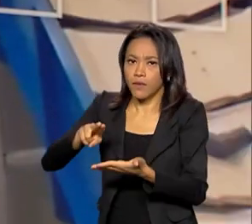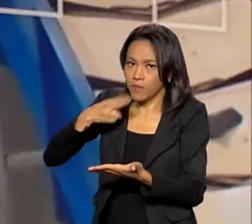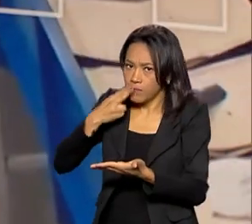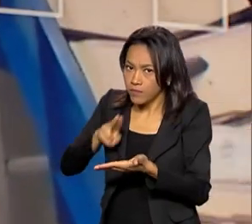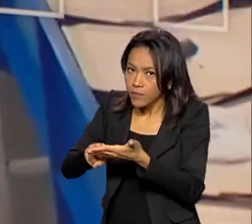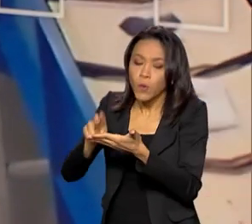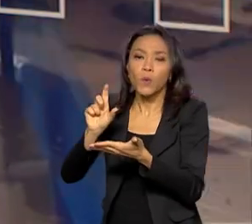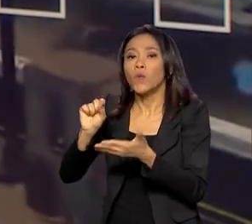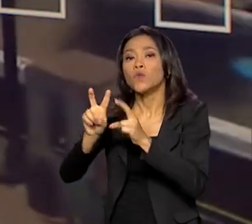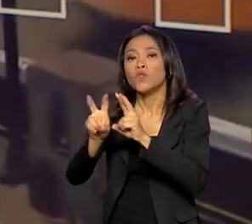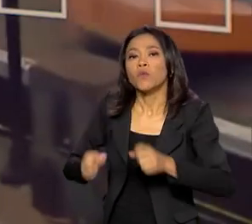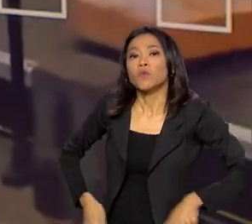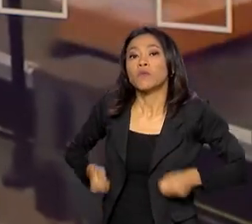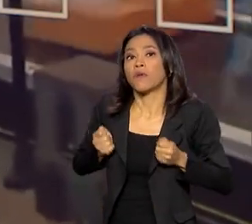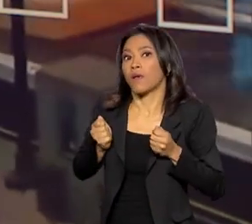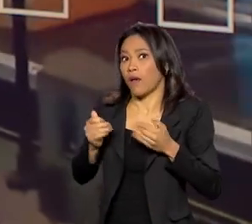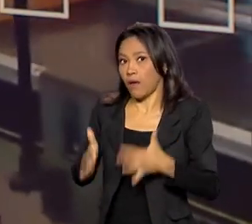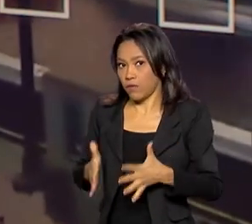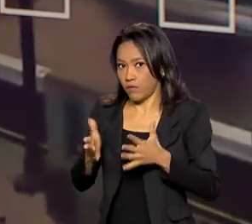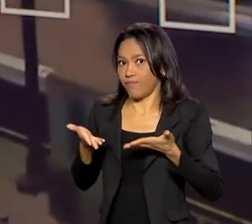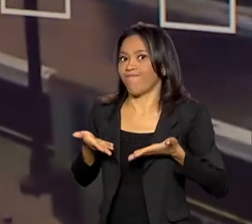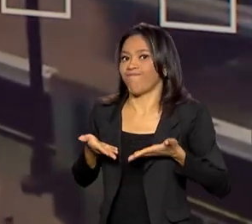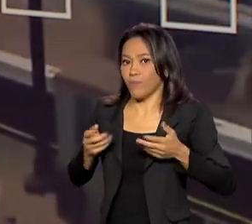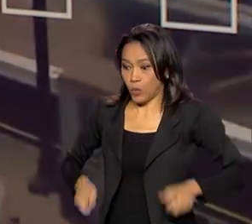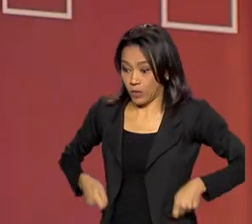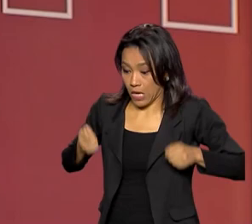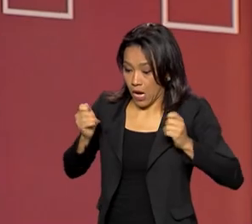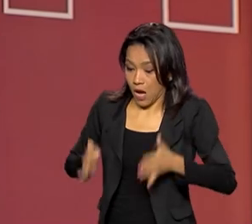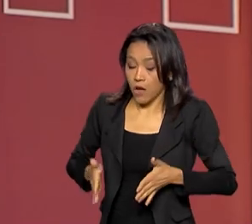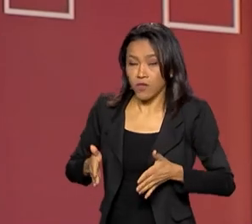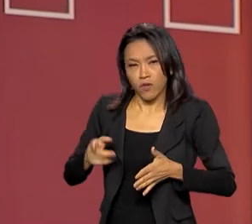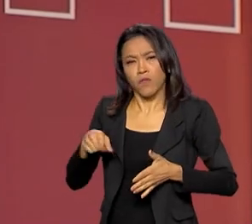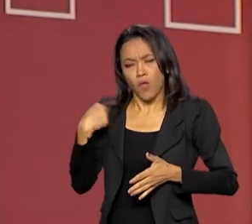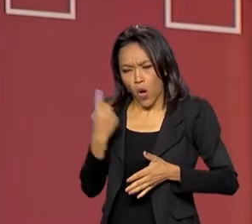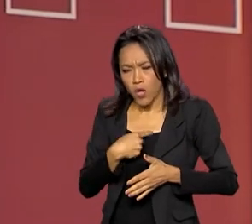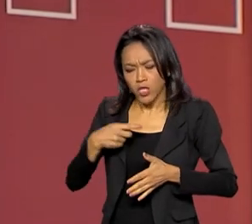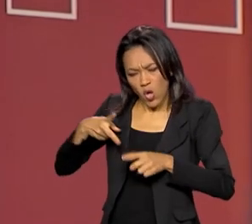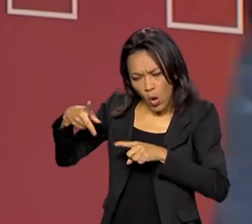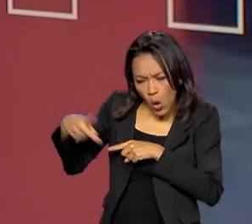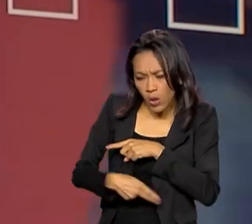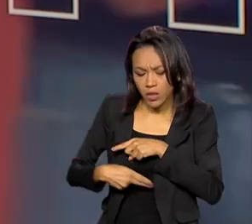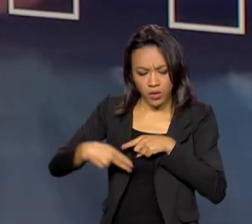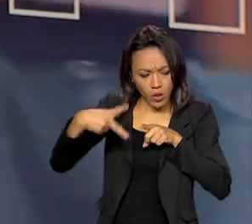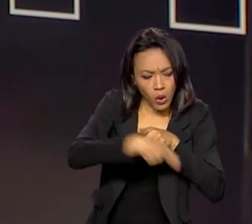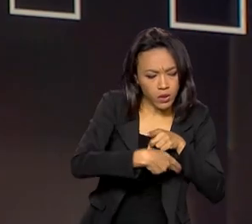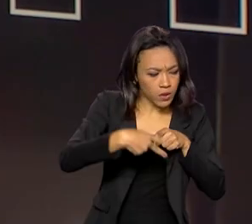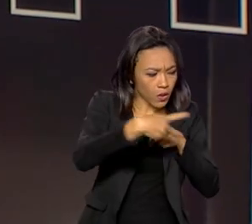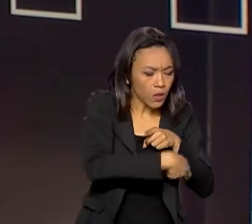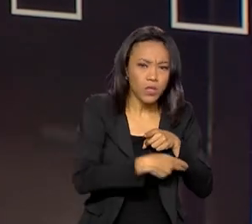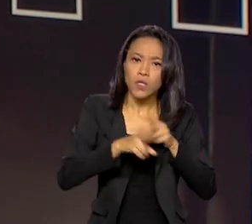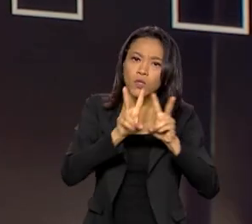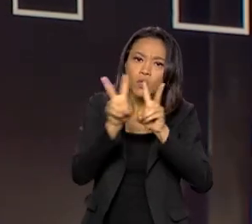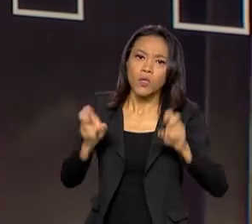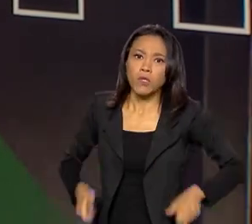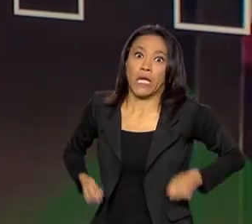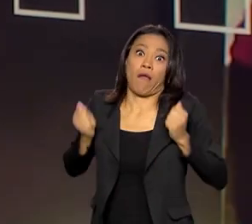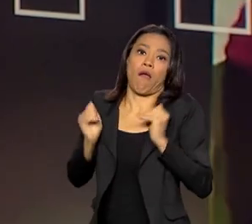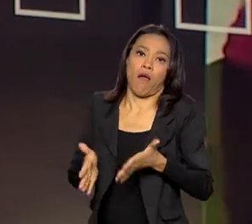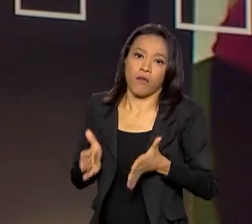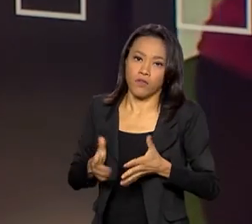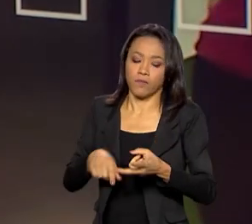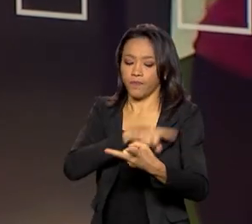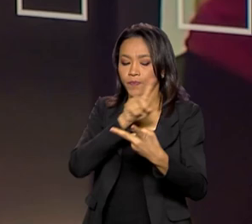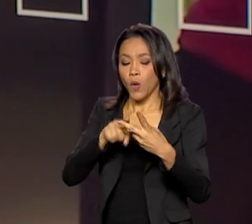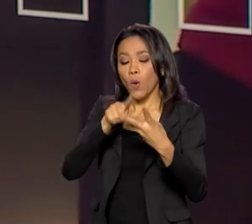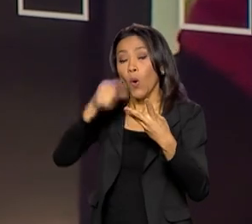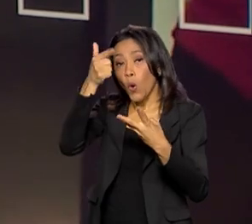nossas despesas, uma providência radical para cortes de despesas. Investimos em